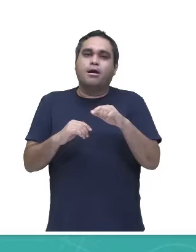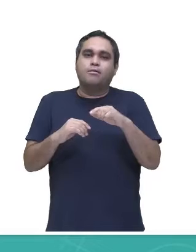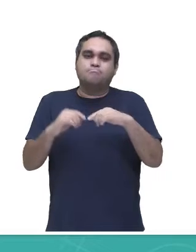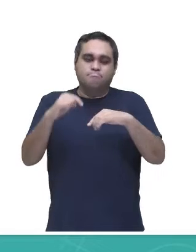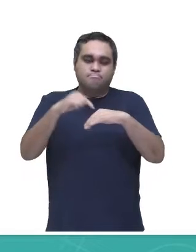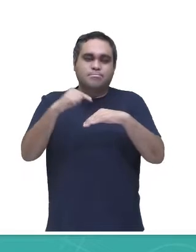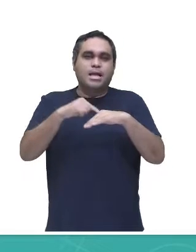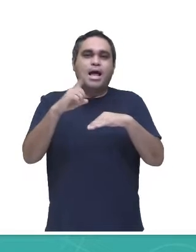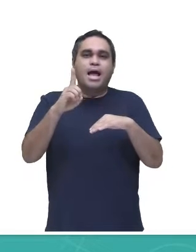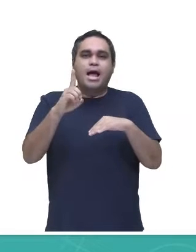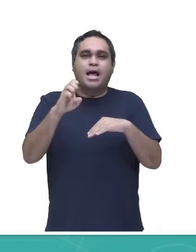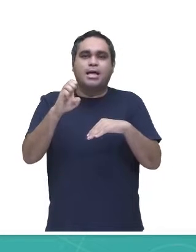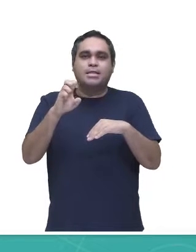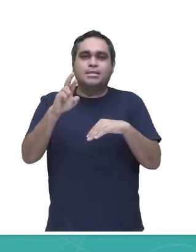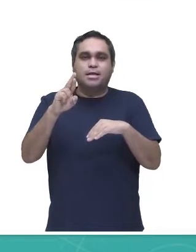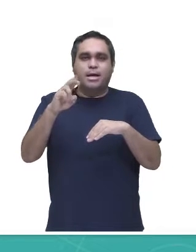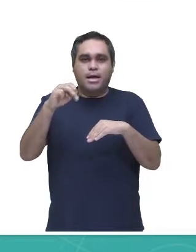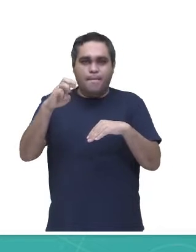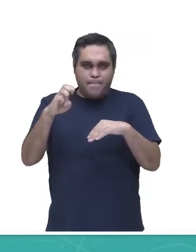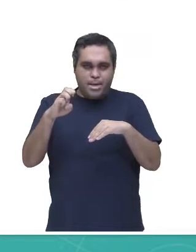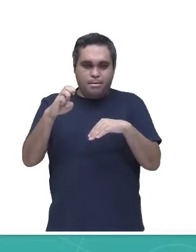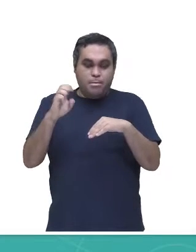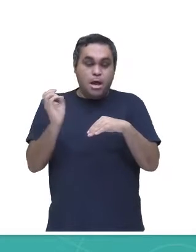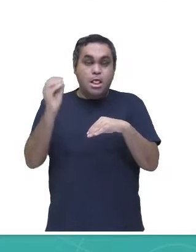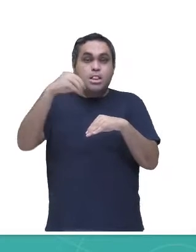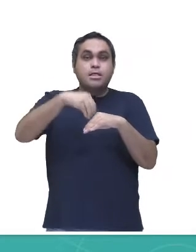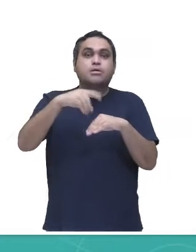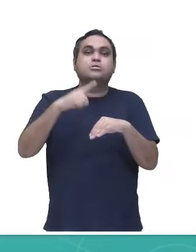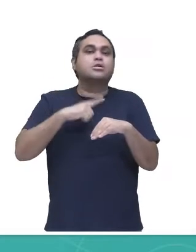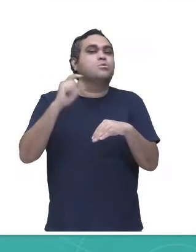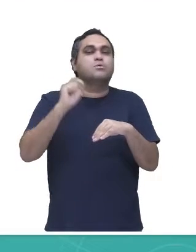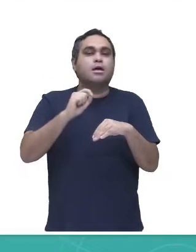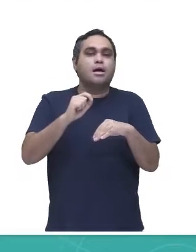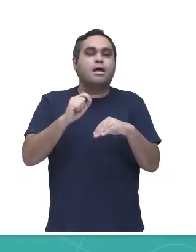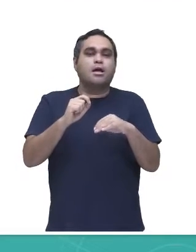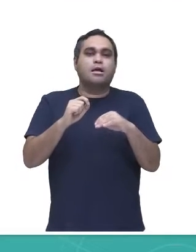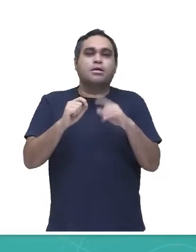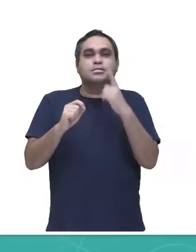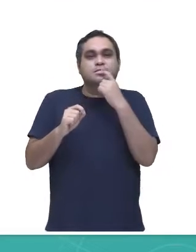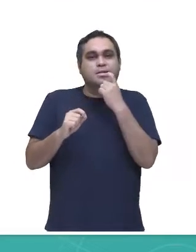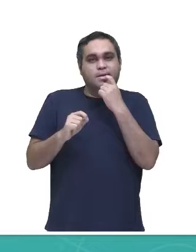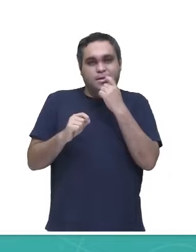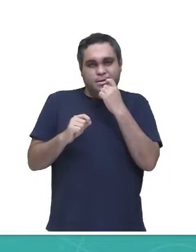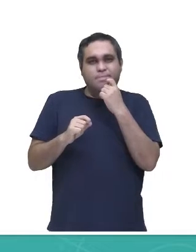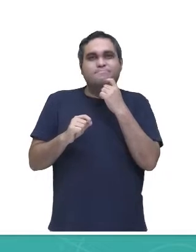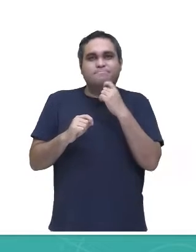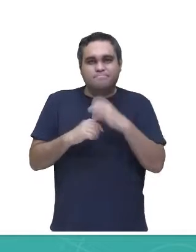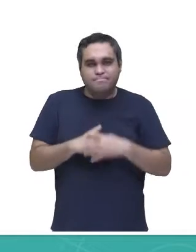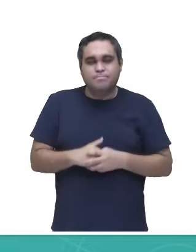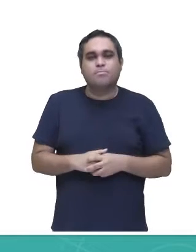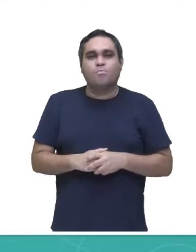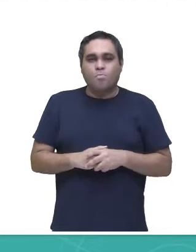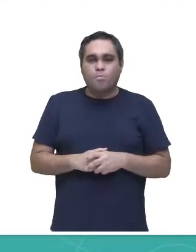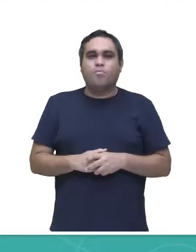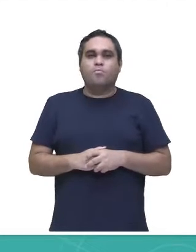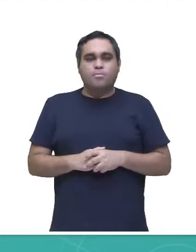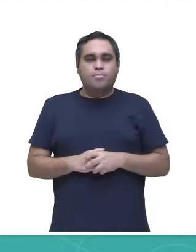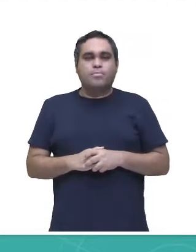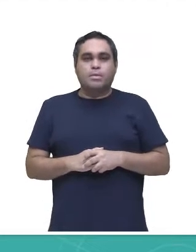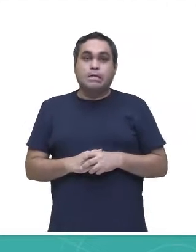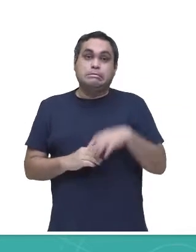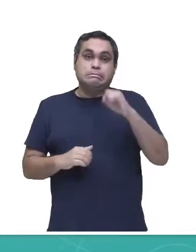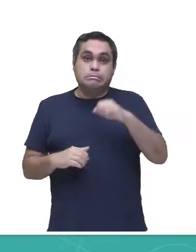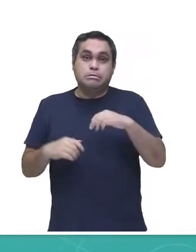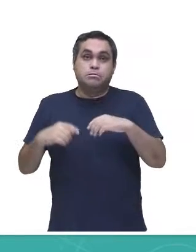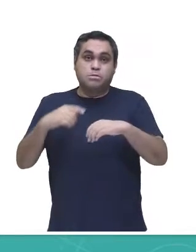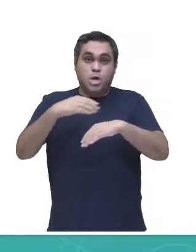na derme nós temos o quê? Os vasos sanguíneos, né, onde estão circulando ali sangue, e no caso de um corte